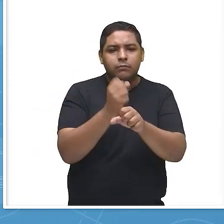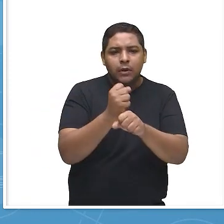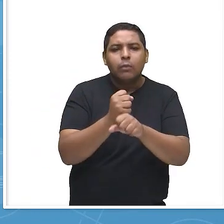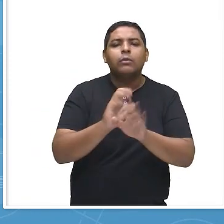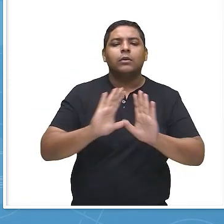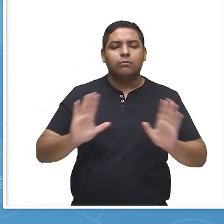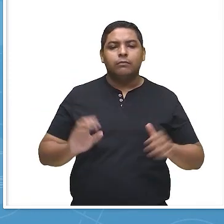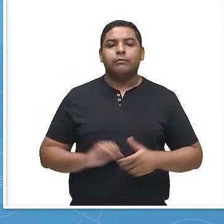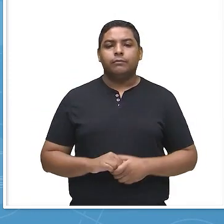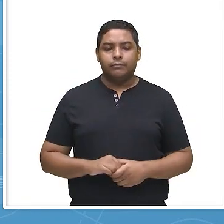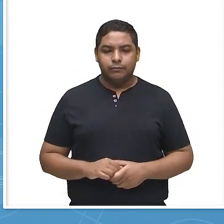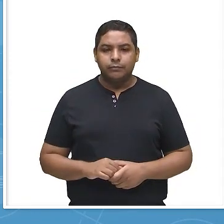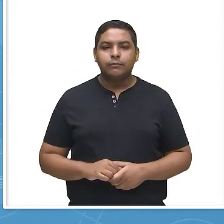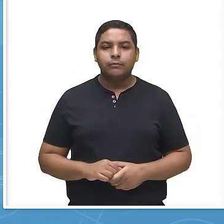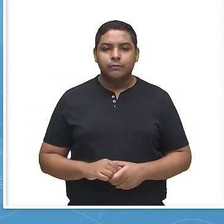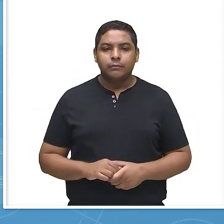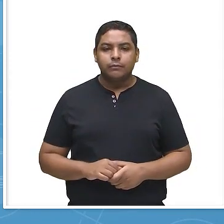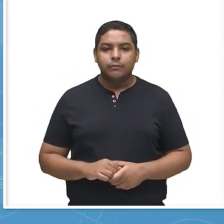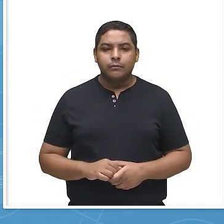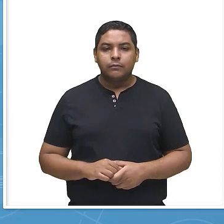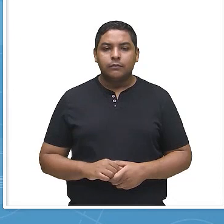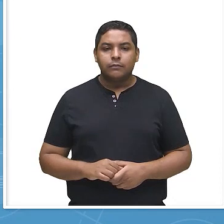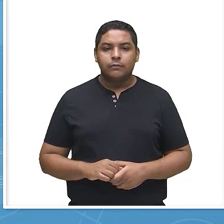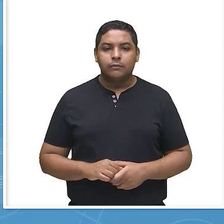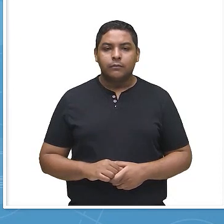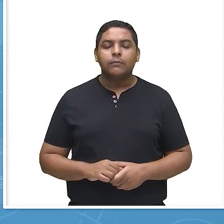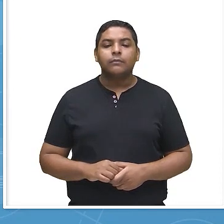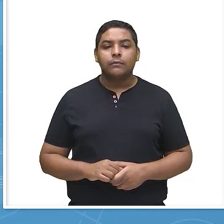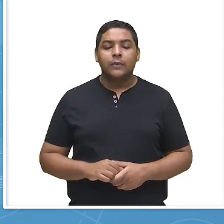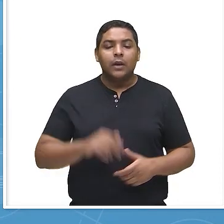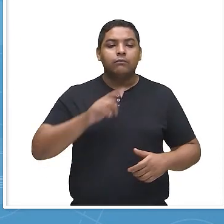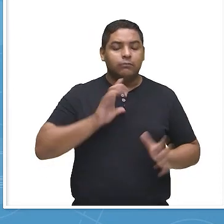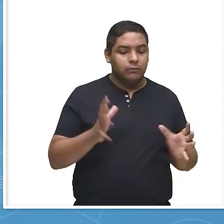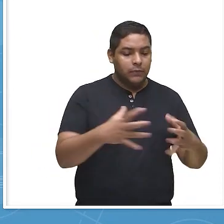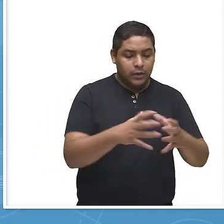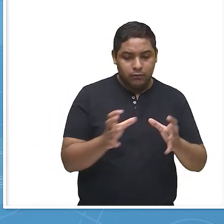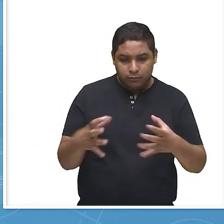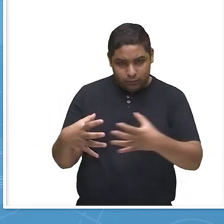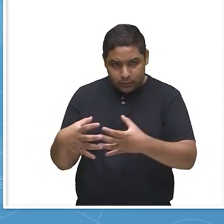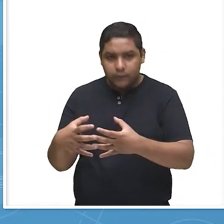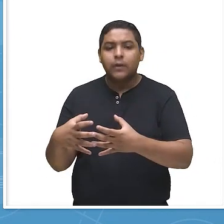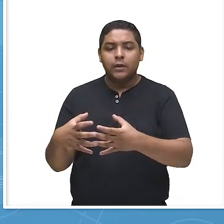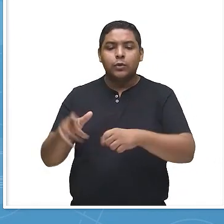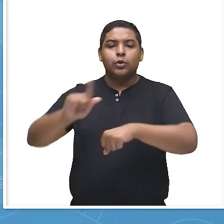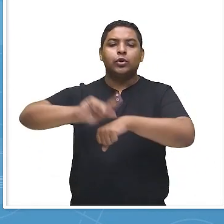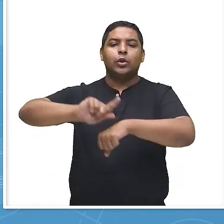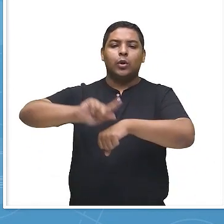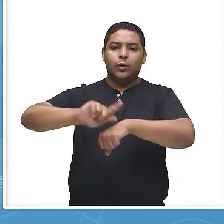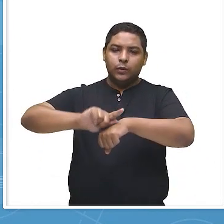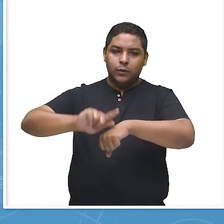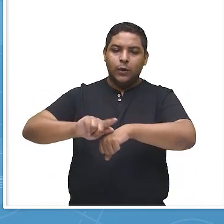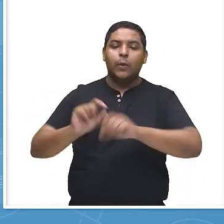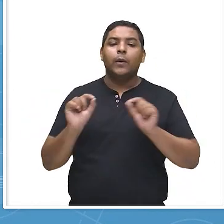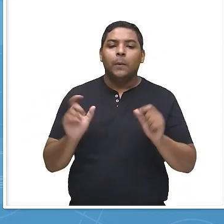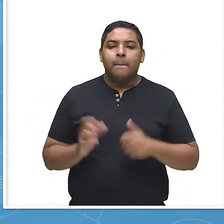tempo de forma geológica. Na classificação geológica, é importante dizer para vocês que ela é medida em milhões